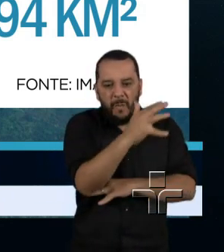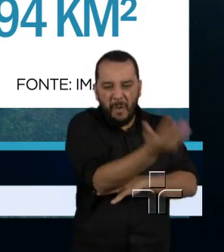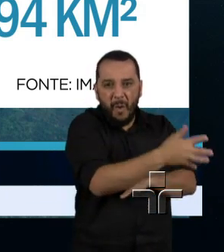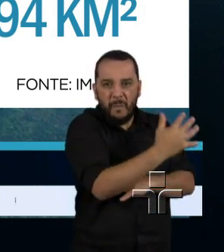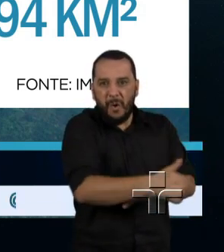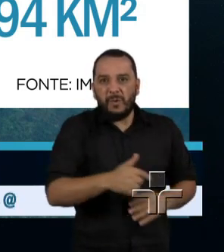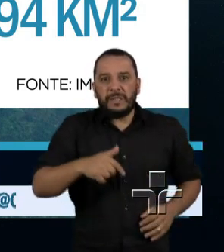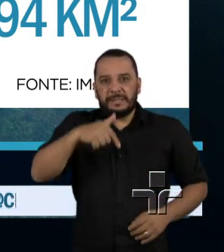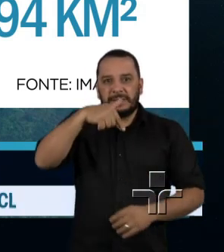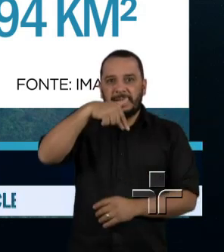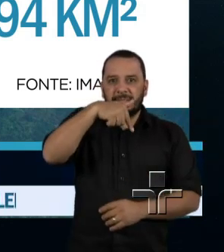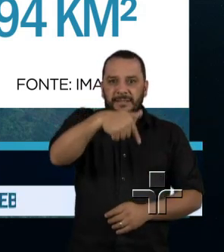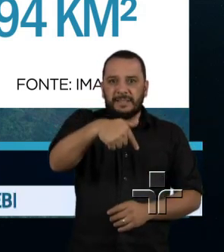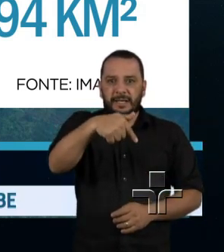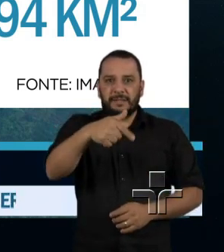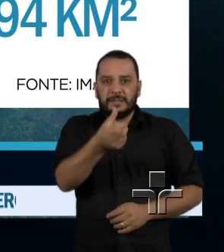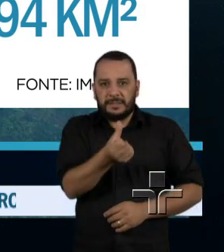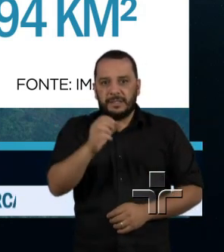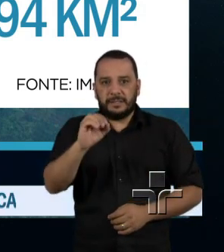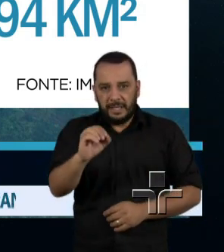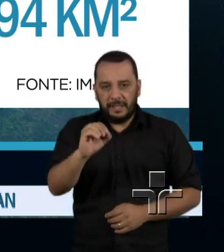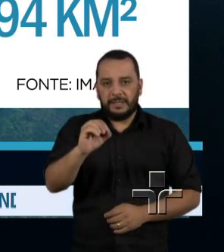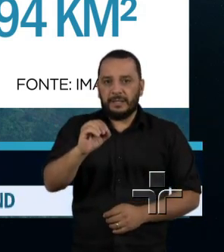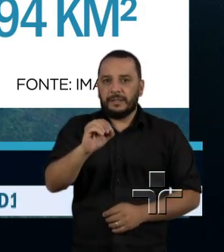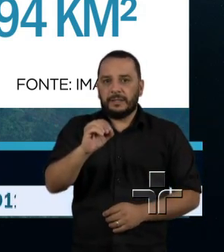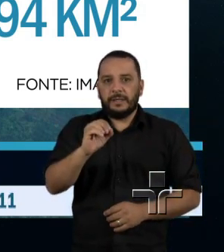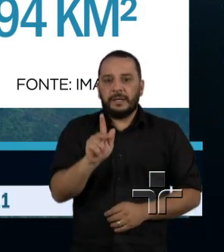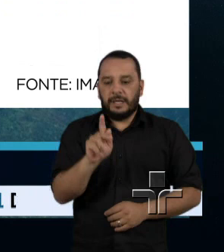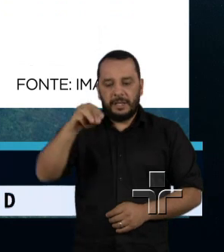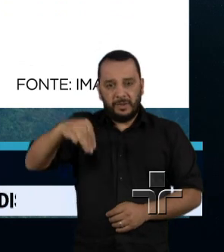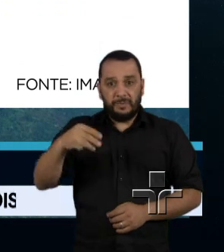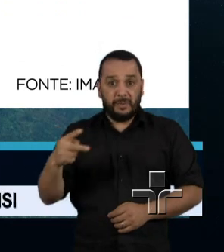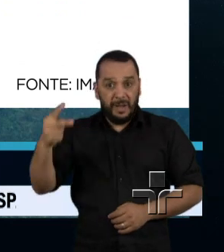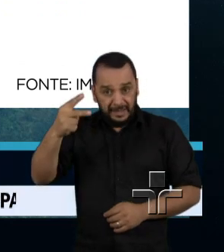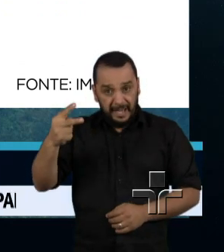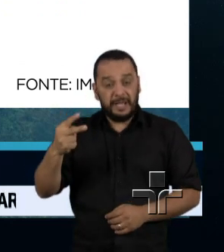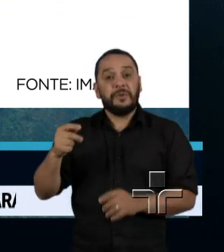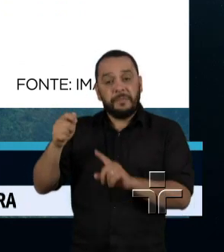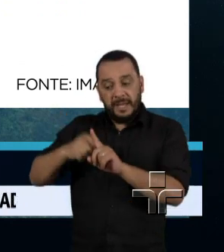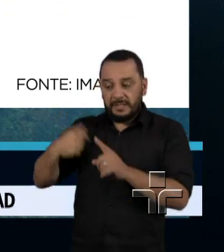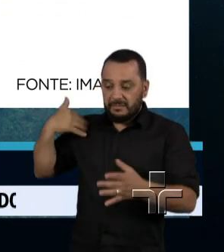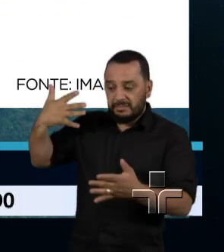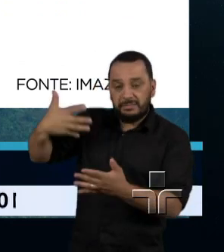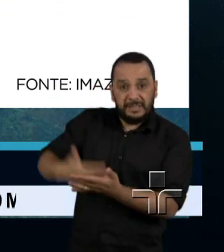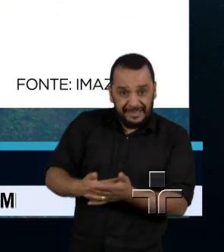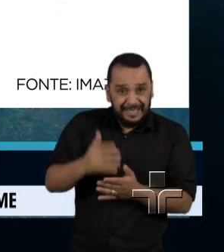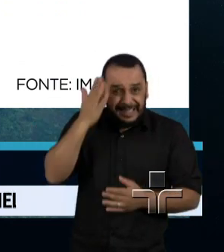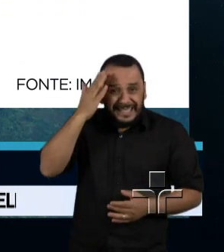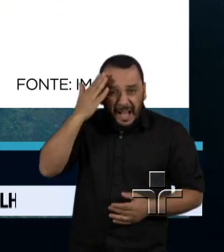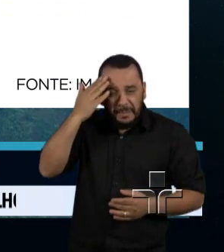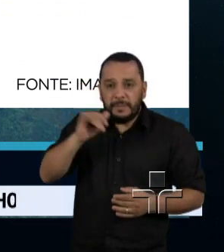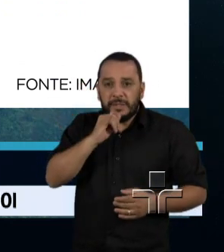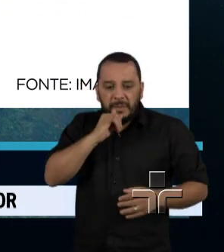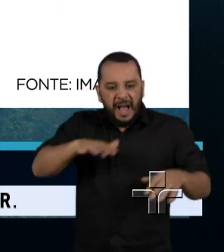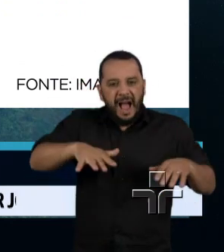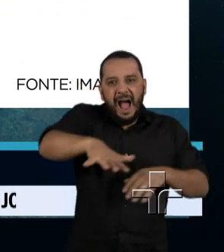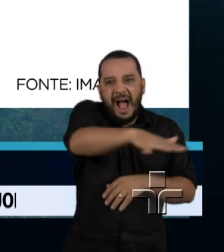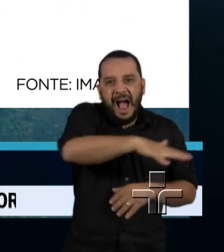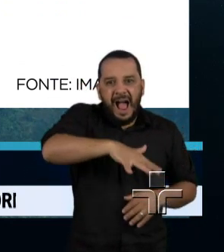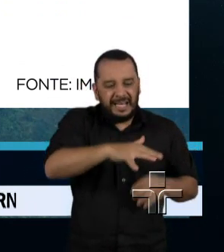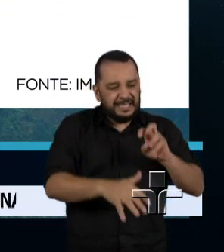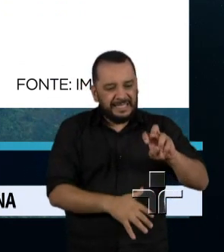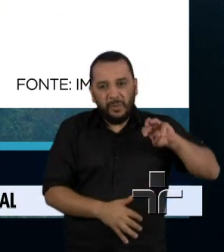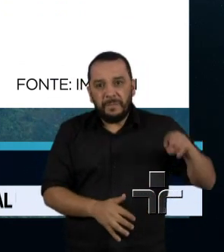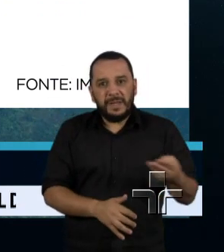quilômetros quadrados a mais nos últimos 12 meses. Para um efeito comparativo, nesta área de mais de 5.000 quilômetros